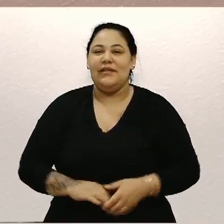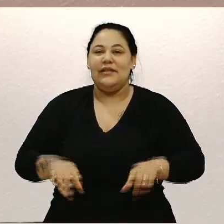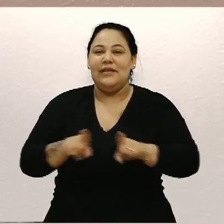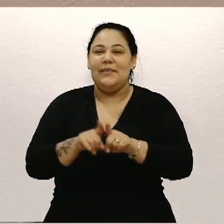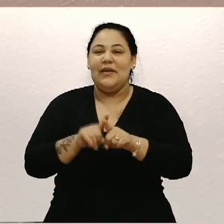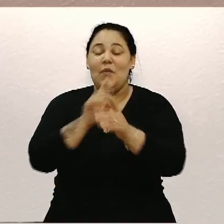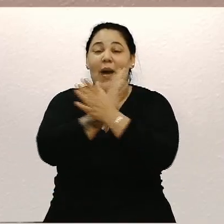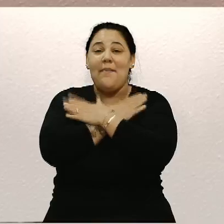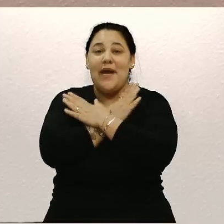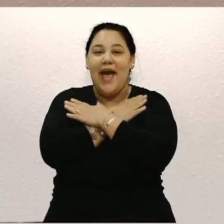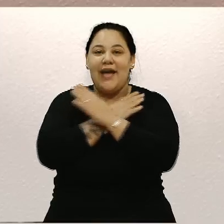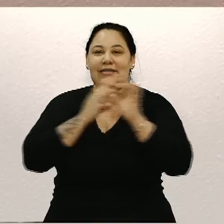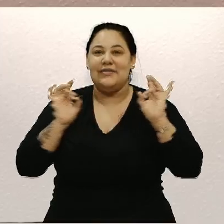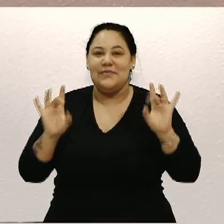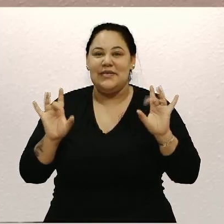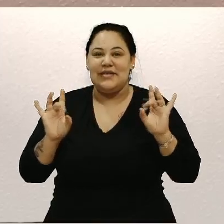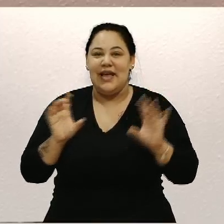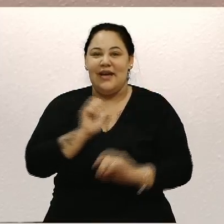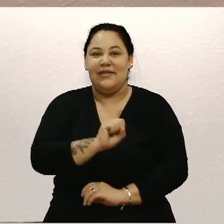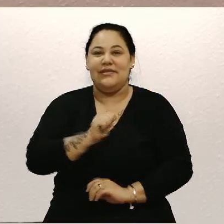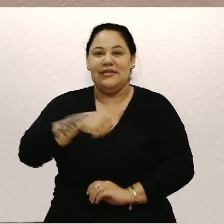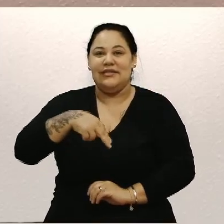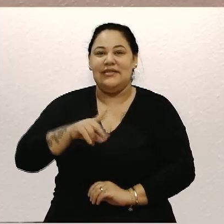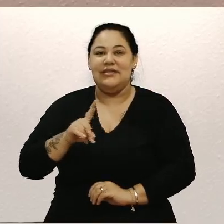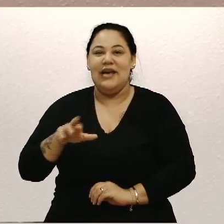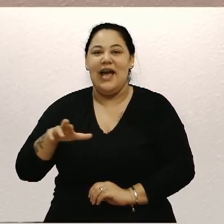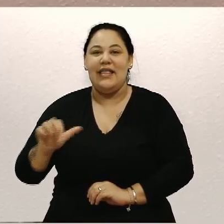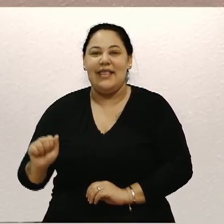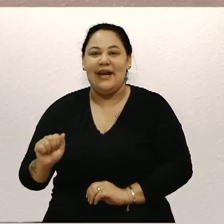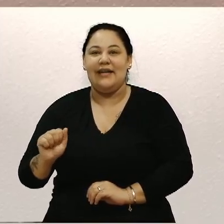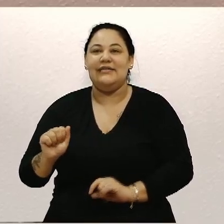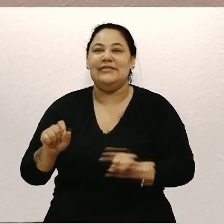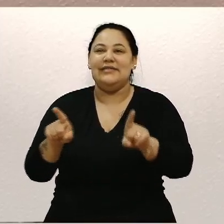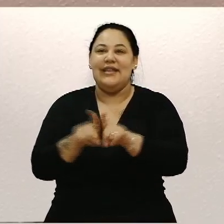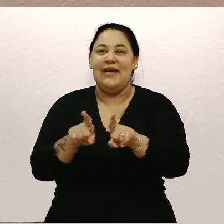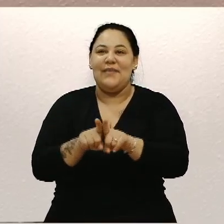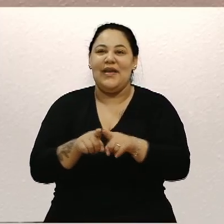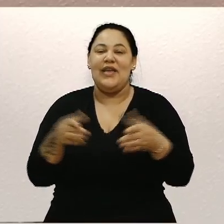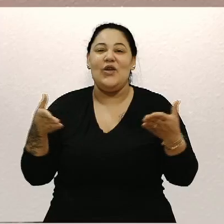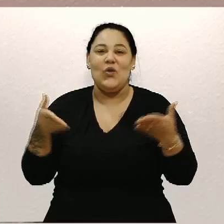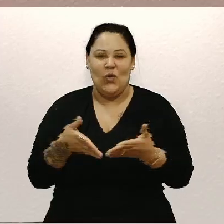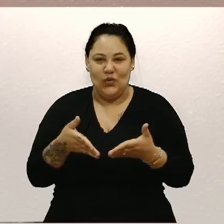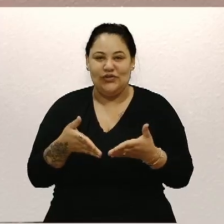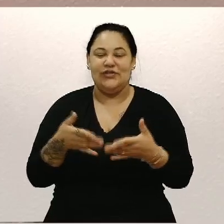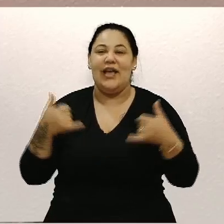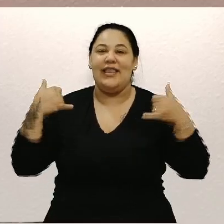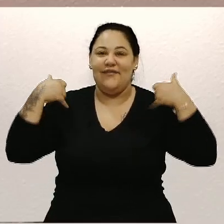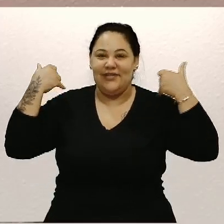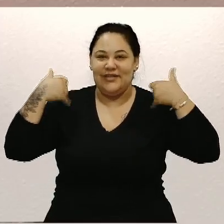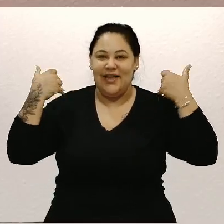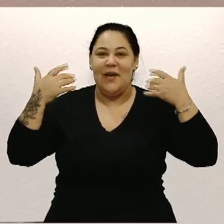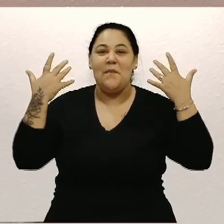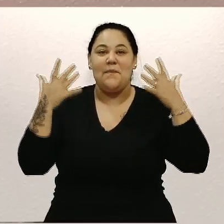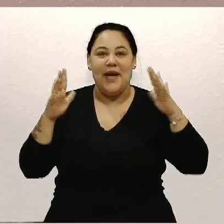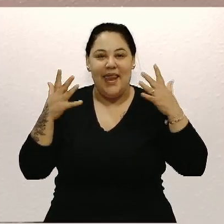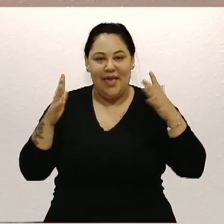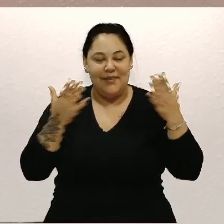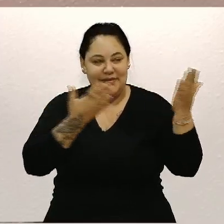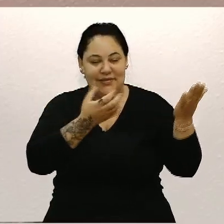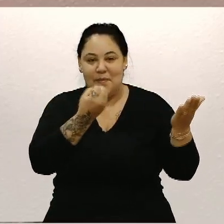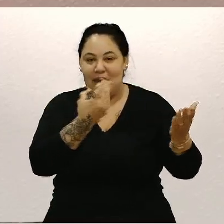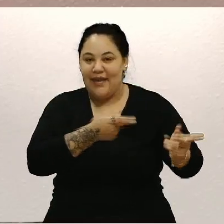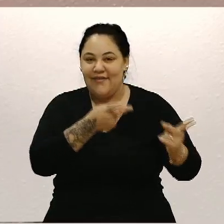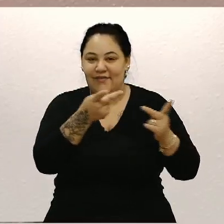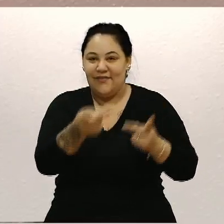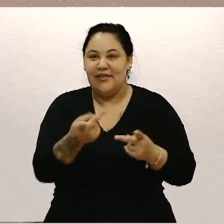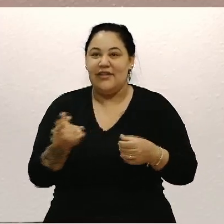abraço muito especial para a Sandra Boneto, nossa vereadora eleita, que está também de aniversário hoje. Parabéns, Sandra. Bem-vinda de volta